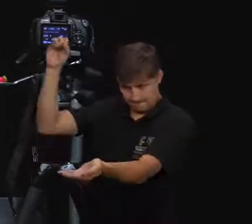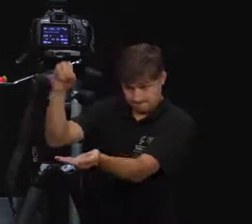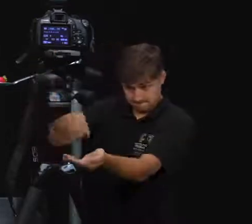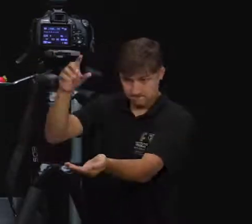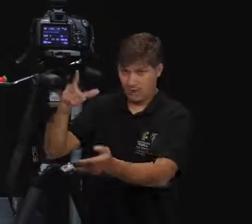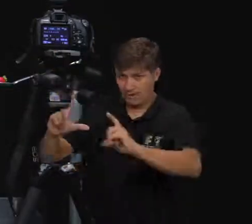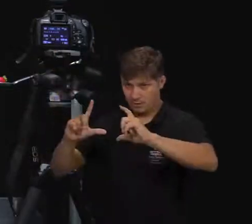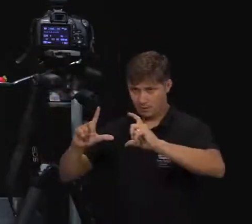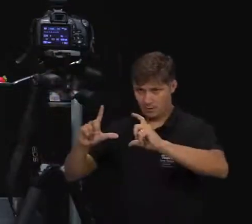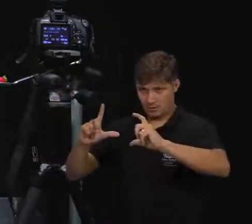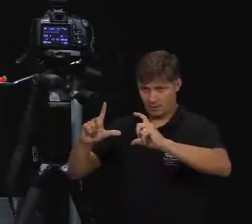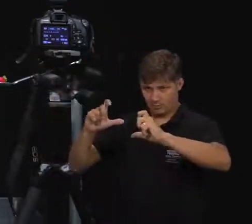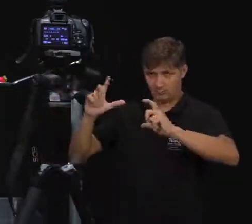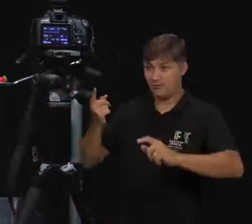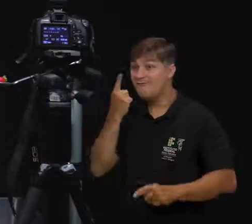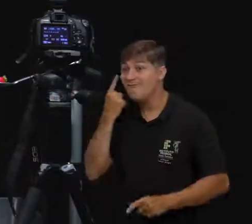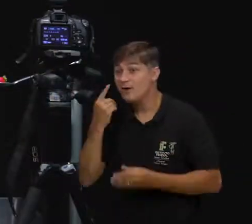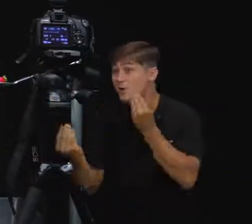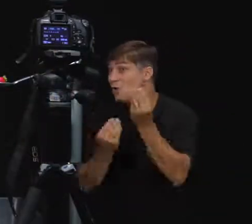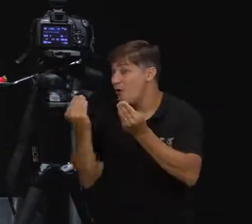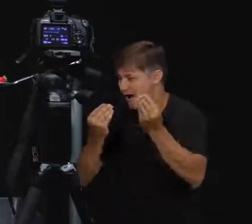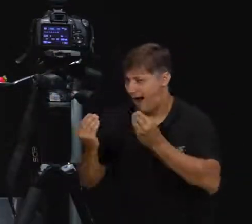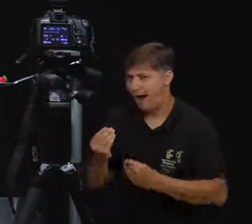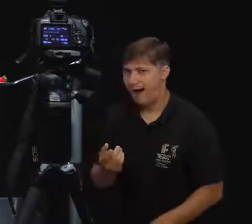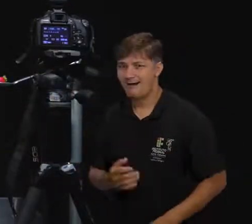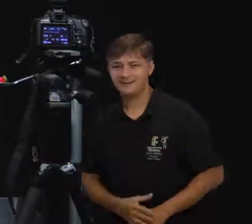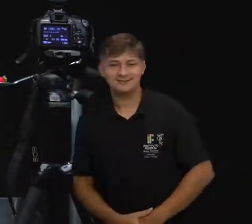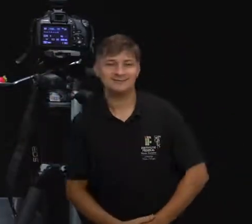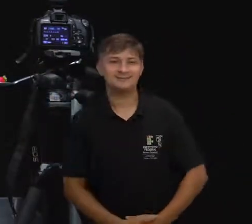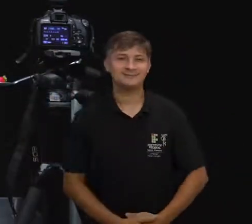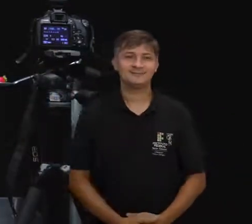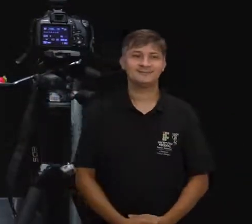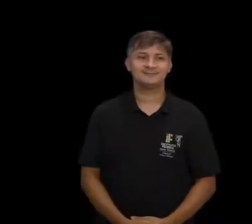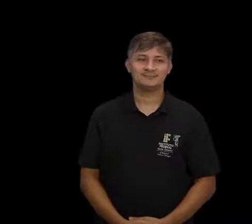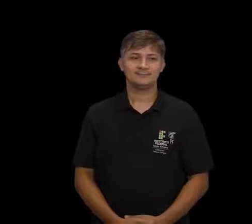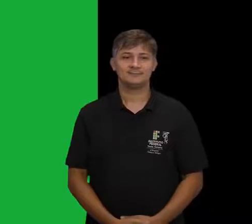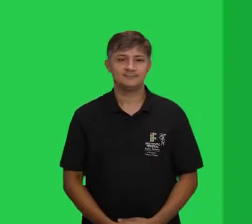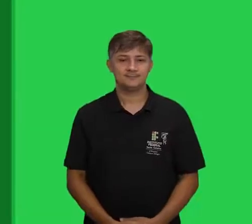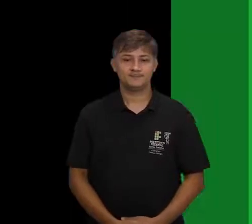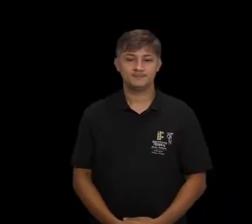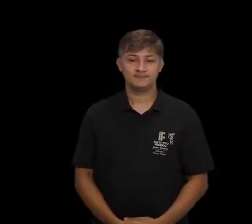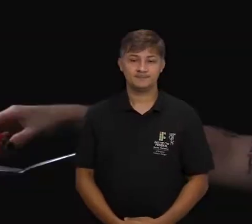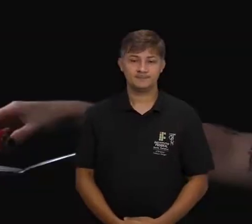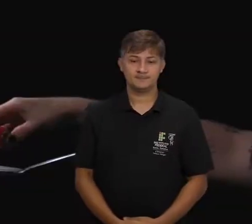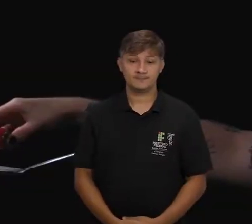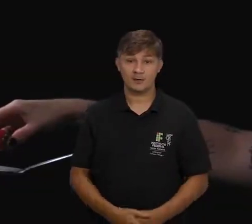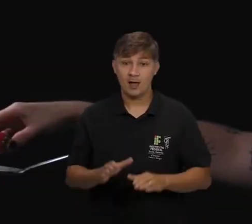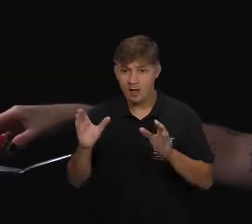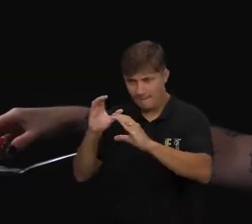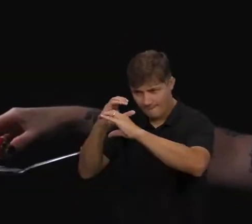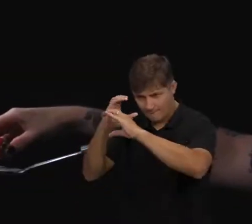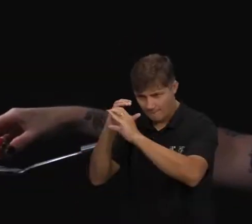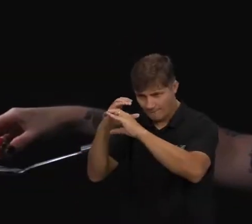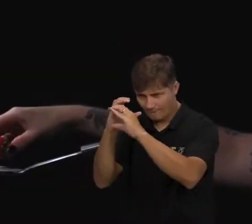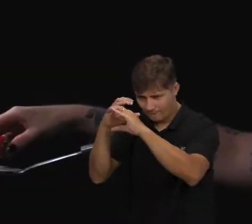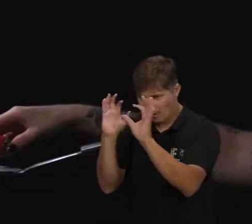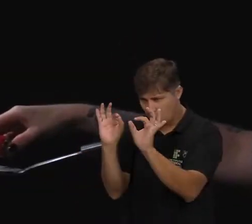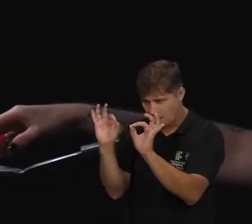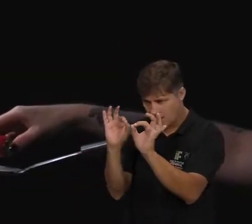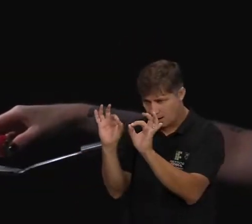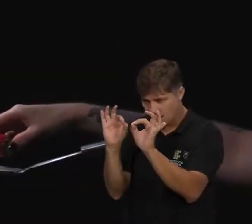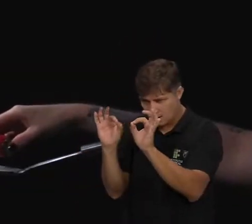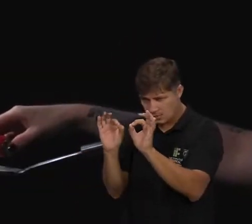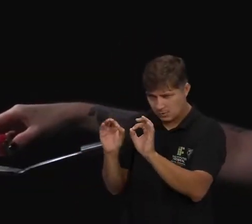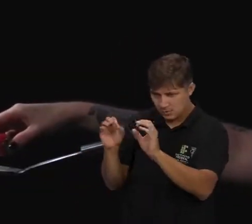vou clicar e a gente vai ver o resultado disso. Vamos lá? Vamos com esse resultado. Vou fazer o foco no